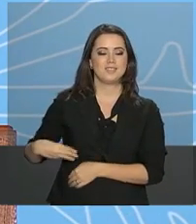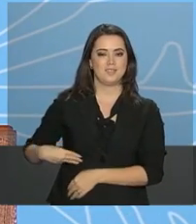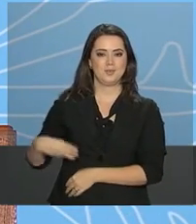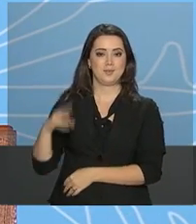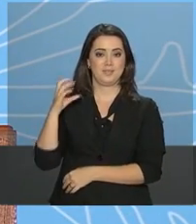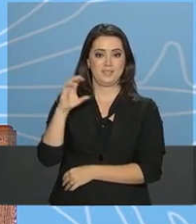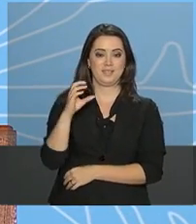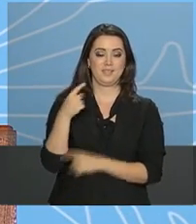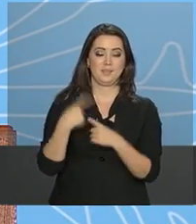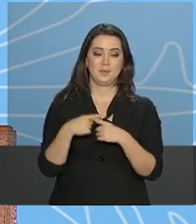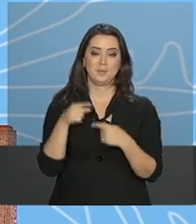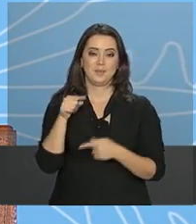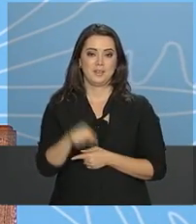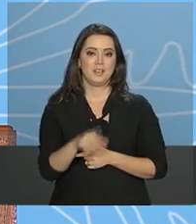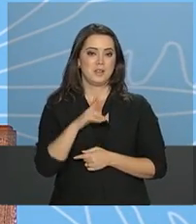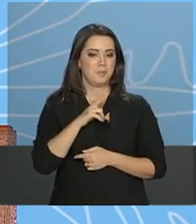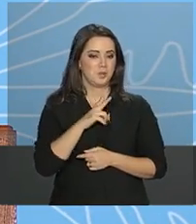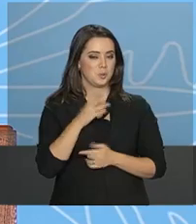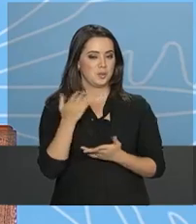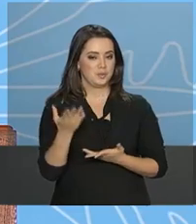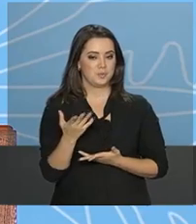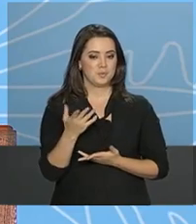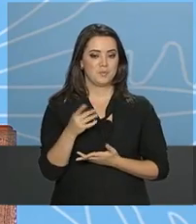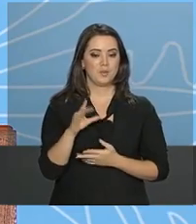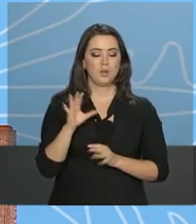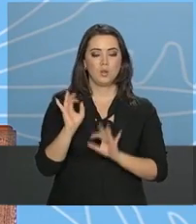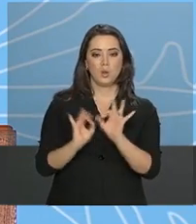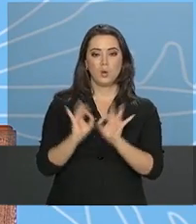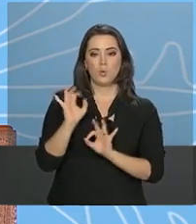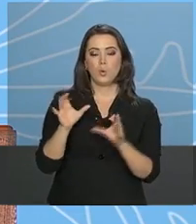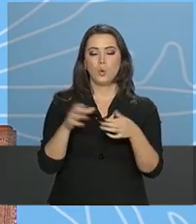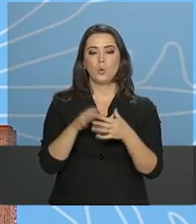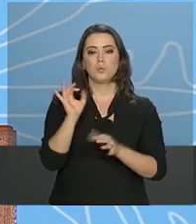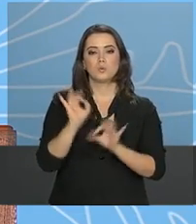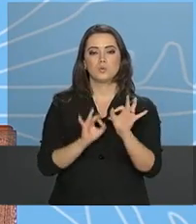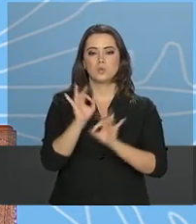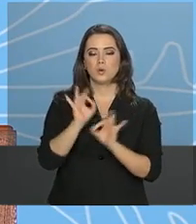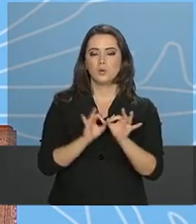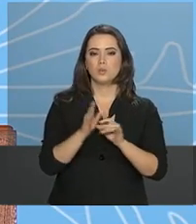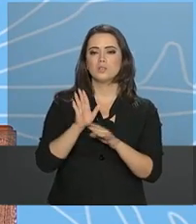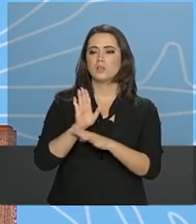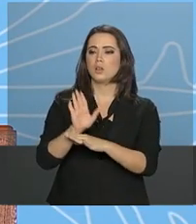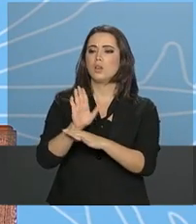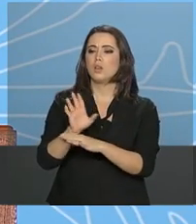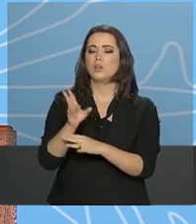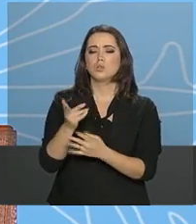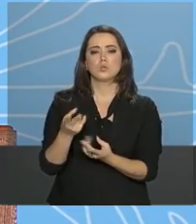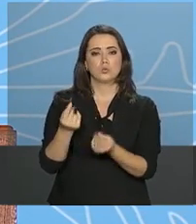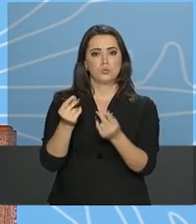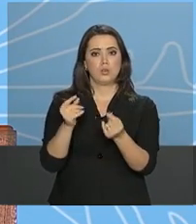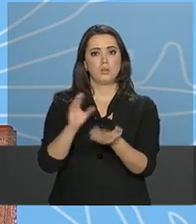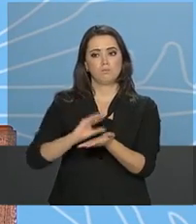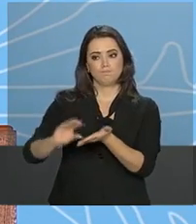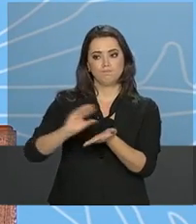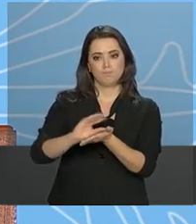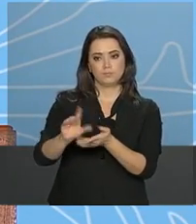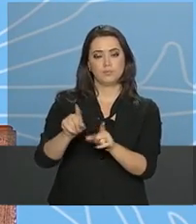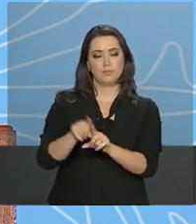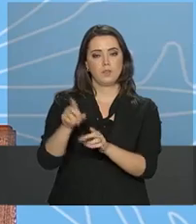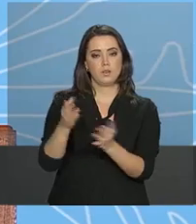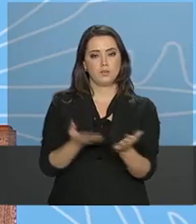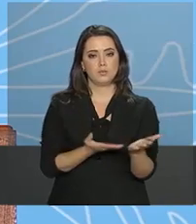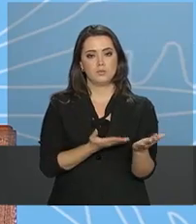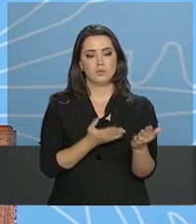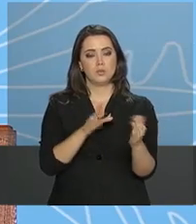E aqui, no particular, os organizadores e patrocinadores do Prêmio